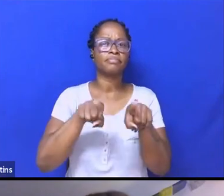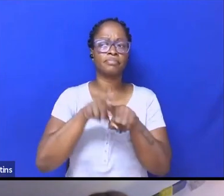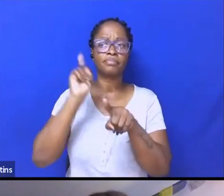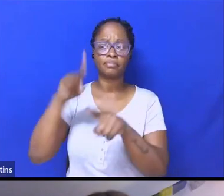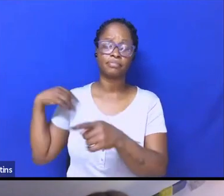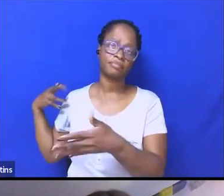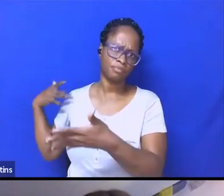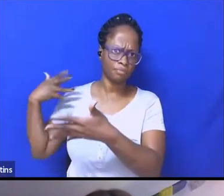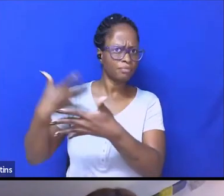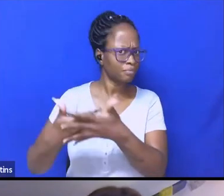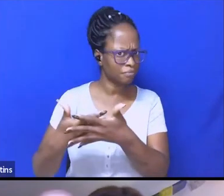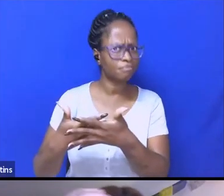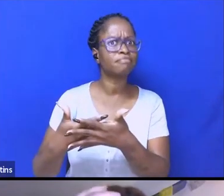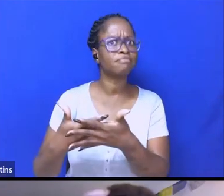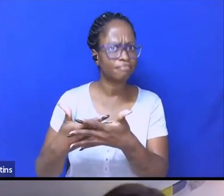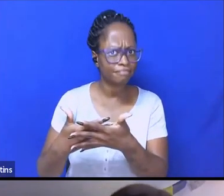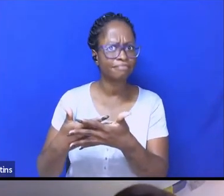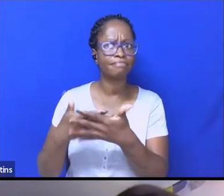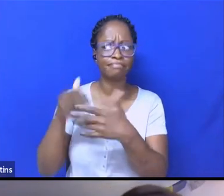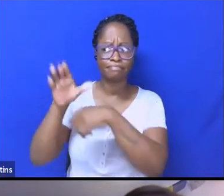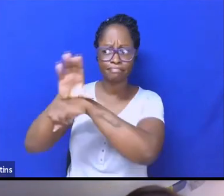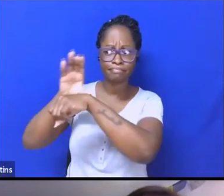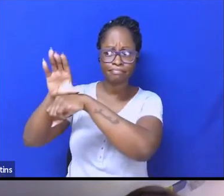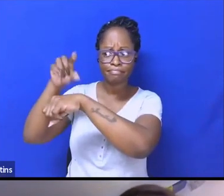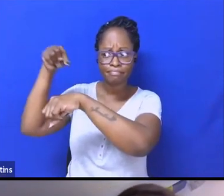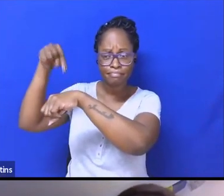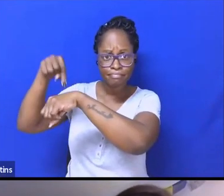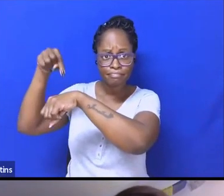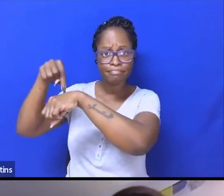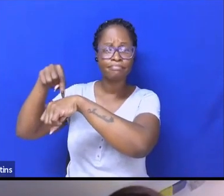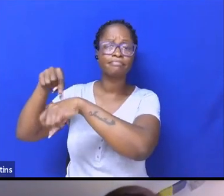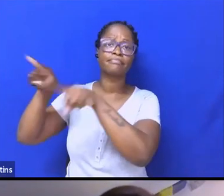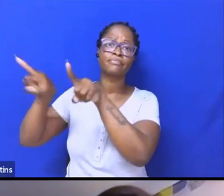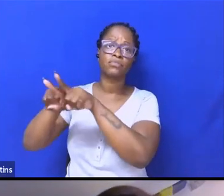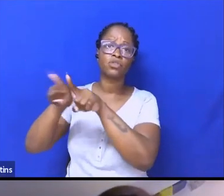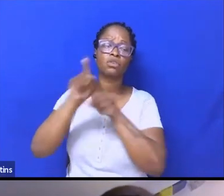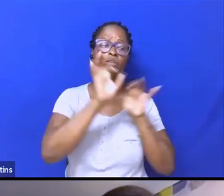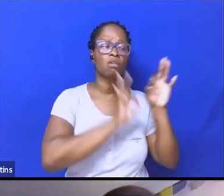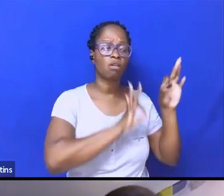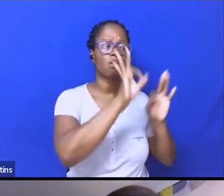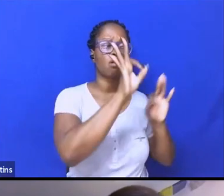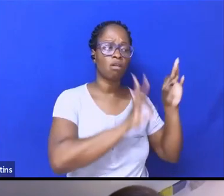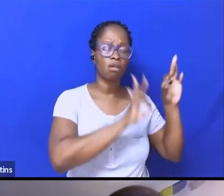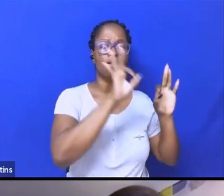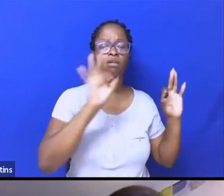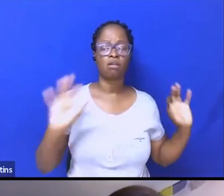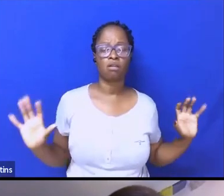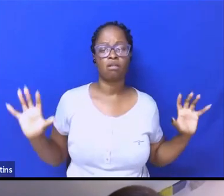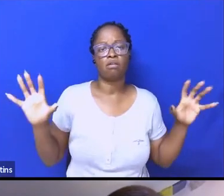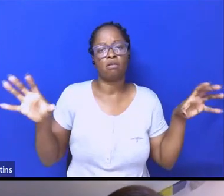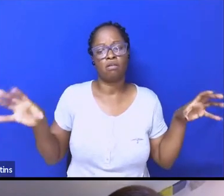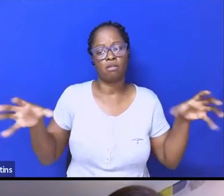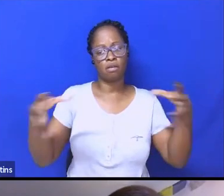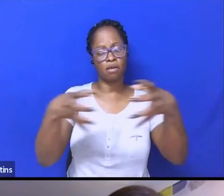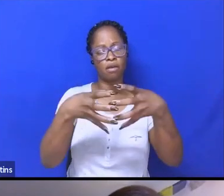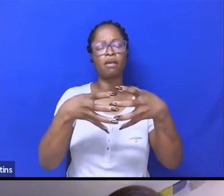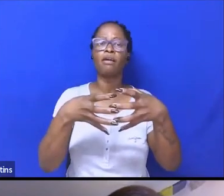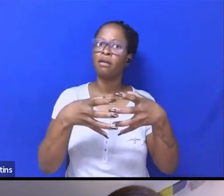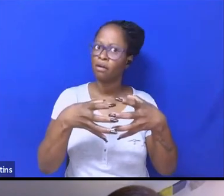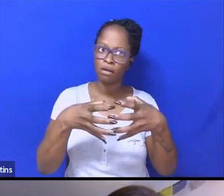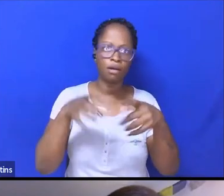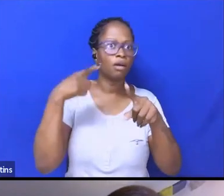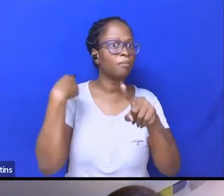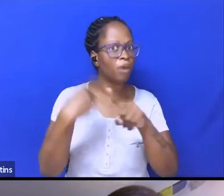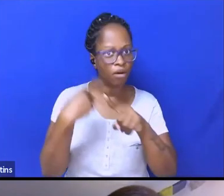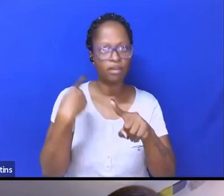convenção e os órgãos do poder constituído é que os limites que estavam expressados ao interior do Congresso e que